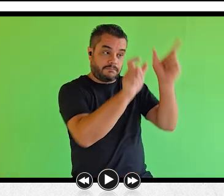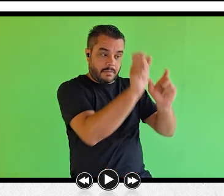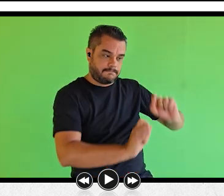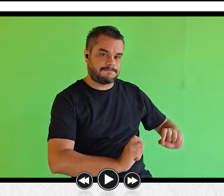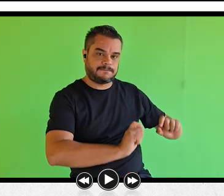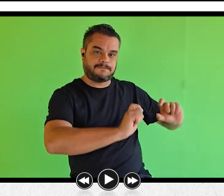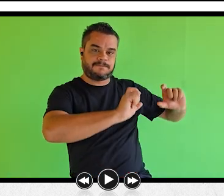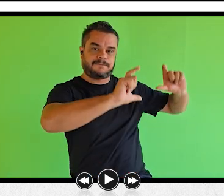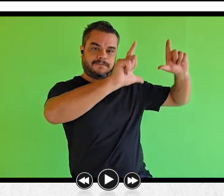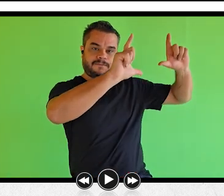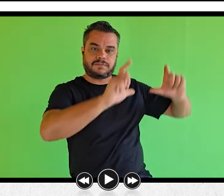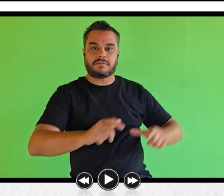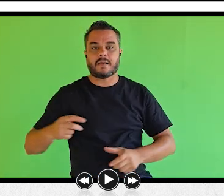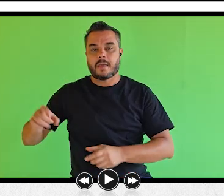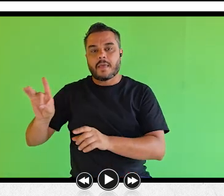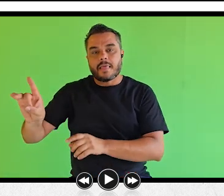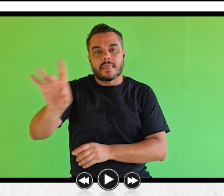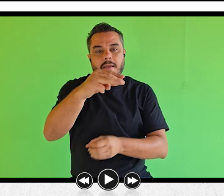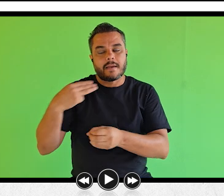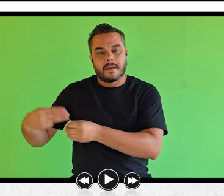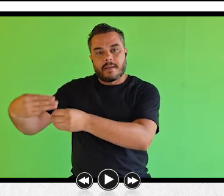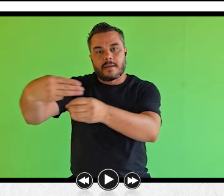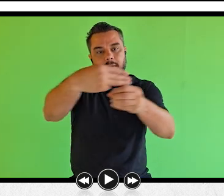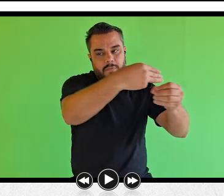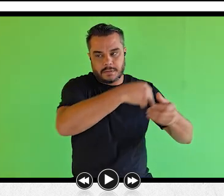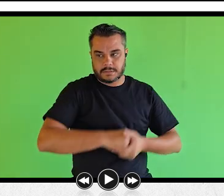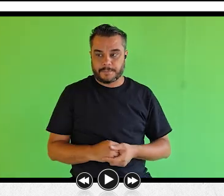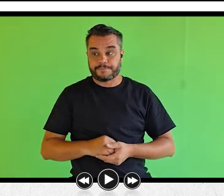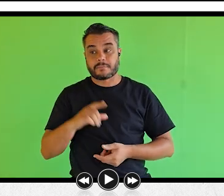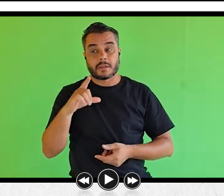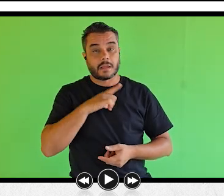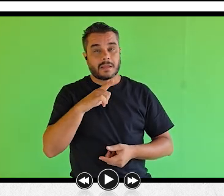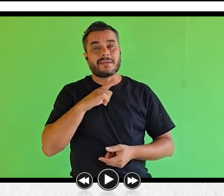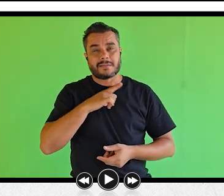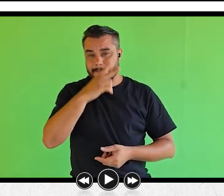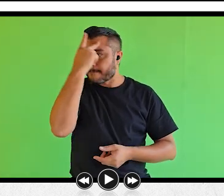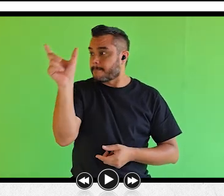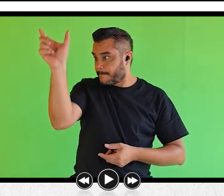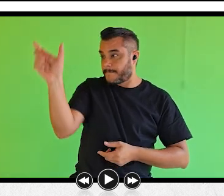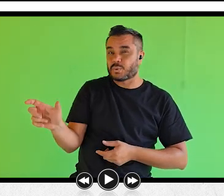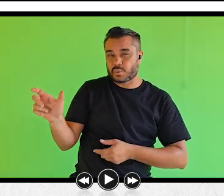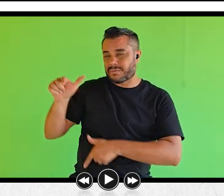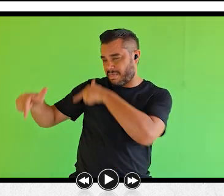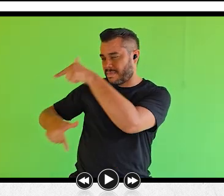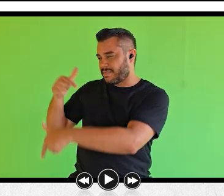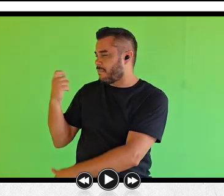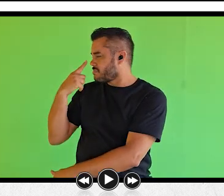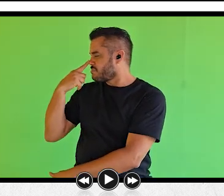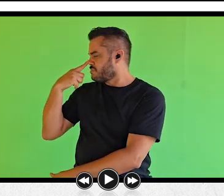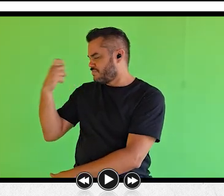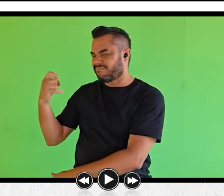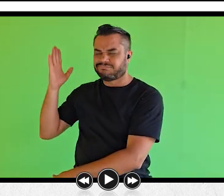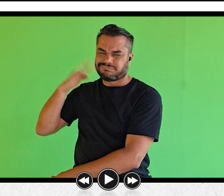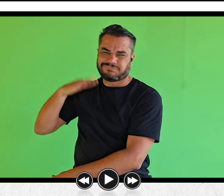Existem muitos catadores que atuam nos lixões, né? E ali a gente sabe que eles trabalham em péssimas condições de trabalho. Estão sujeitos